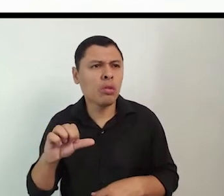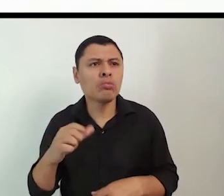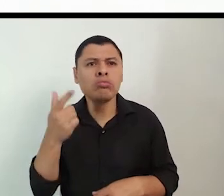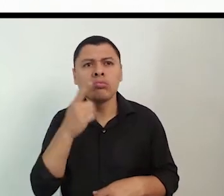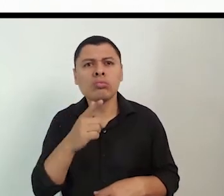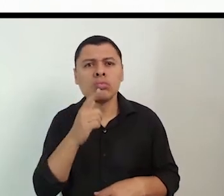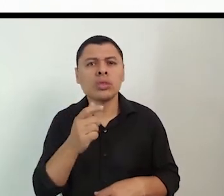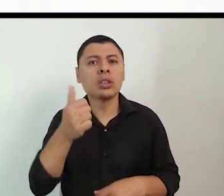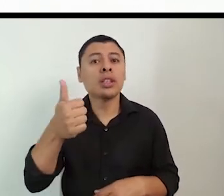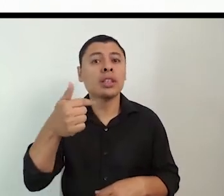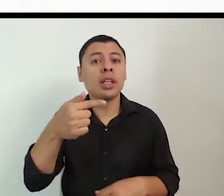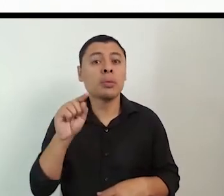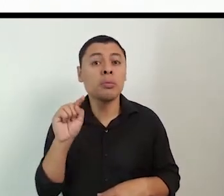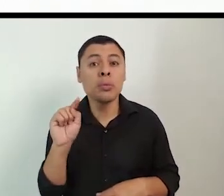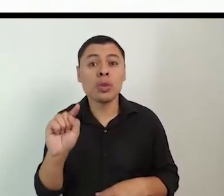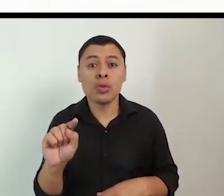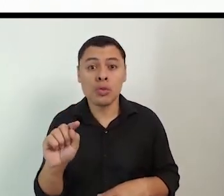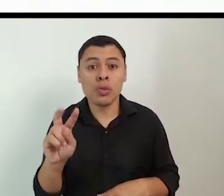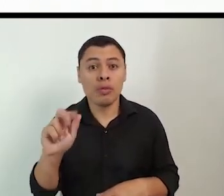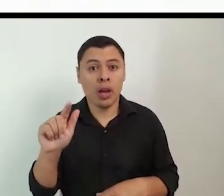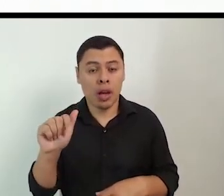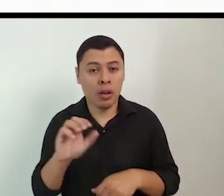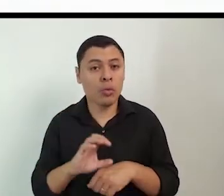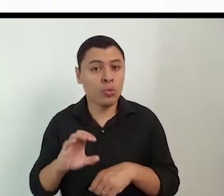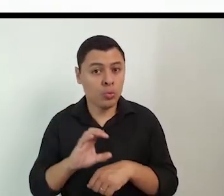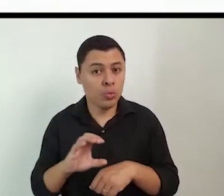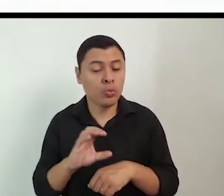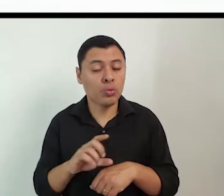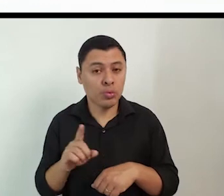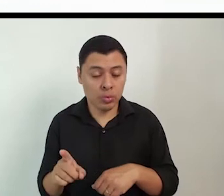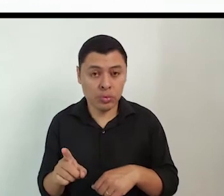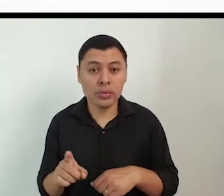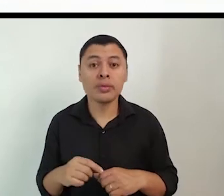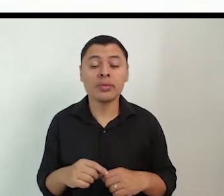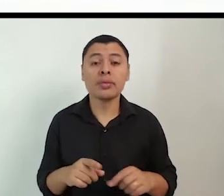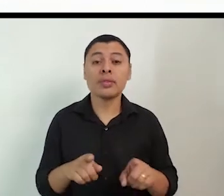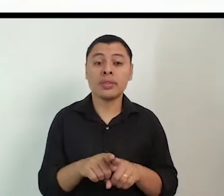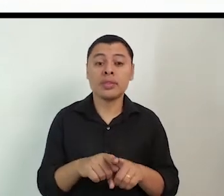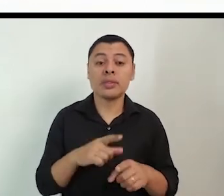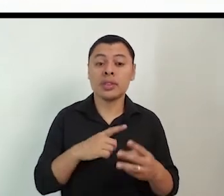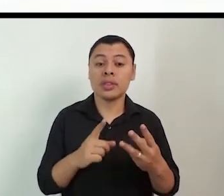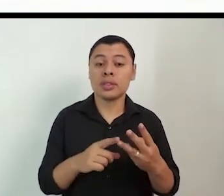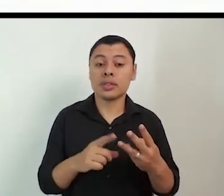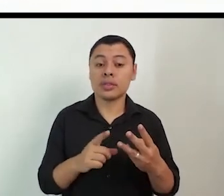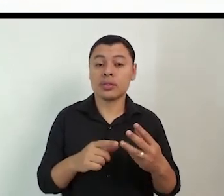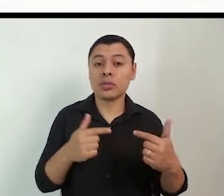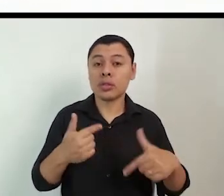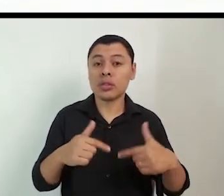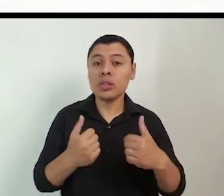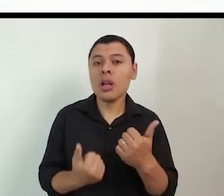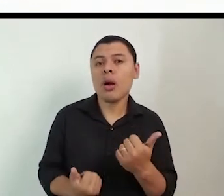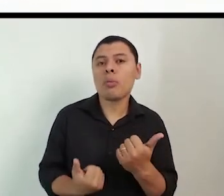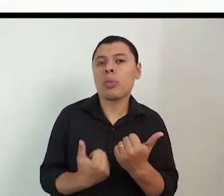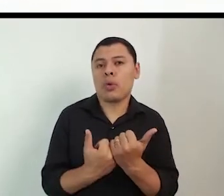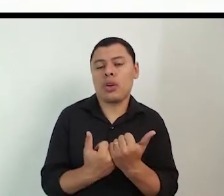acho, para esses cursos. Tem o emprego apoiado, que é